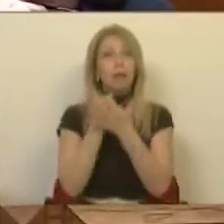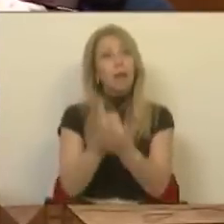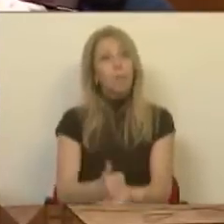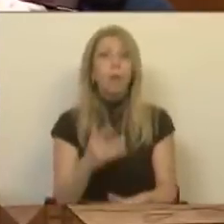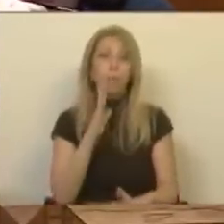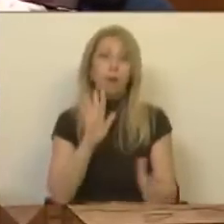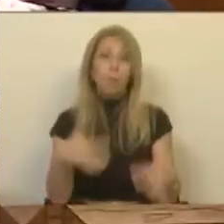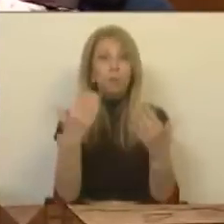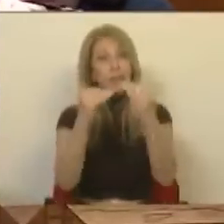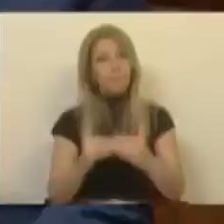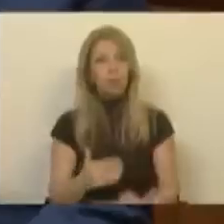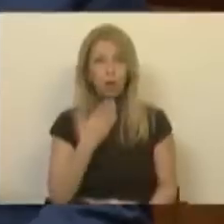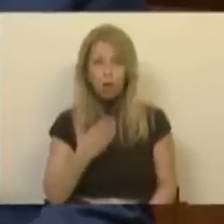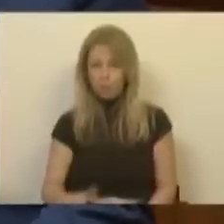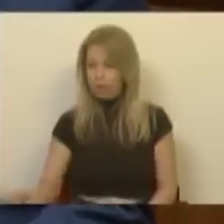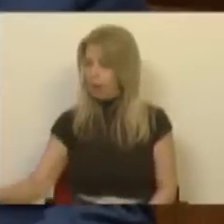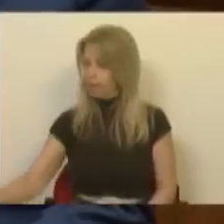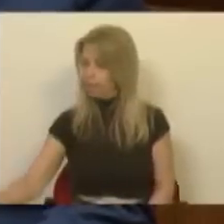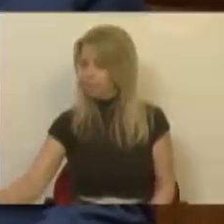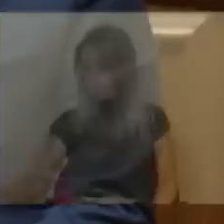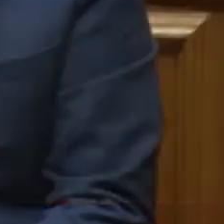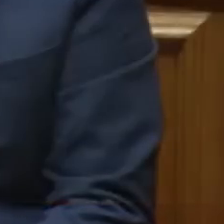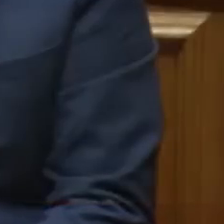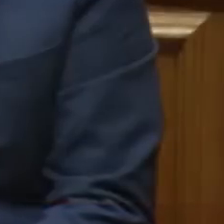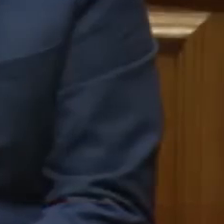muito obrigado senhor obrigado